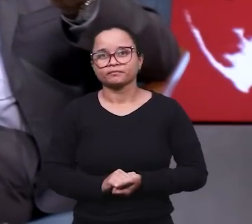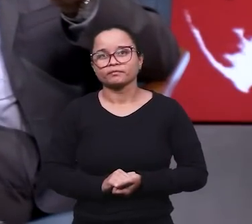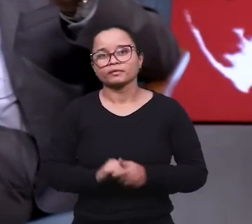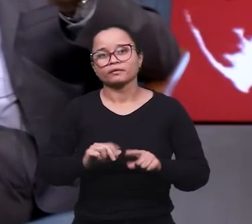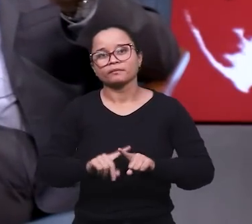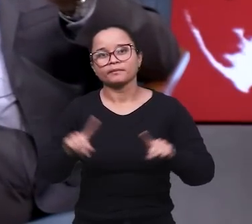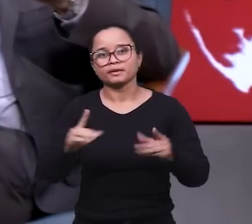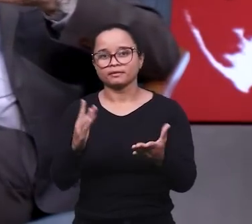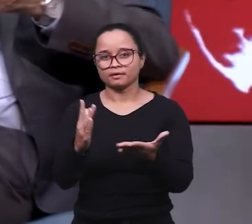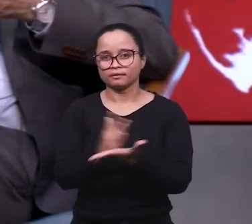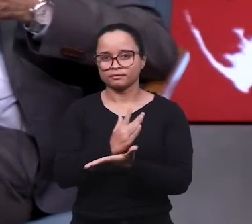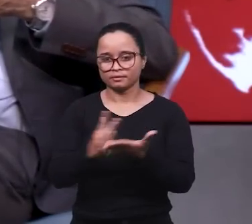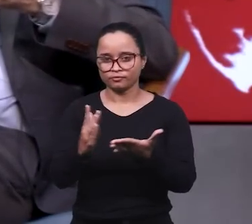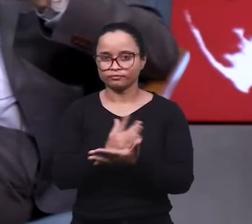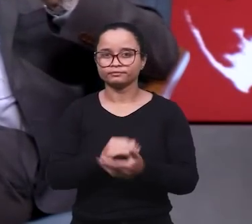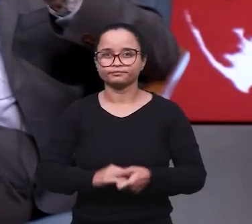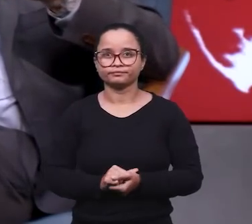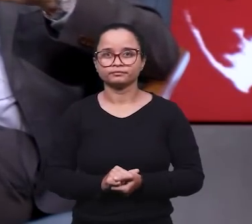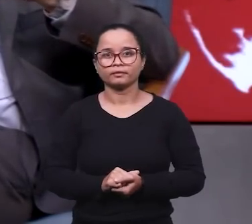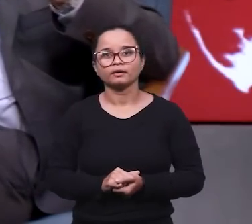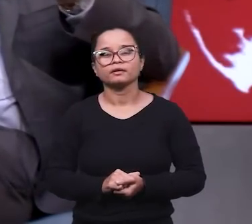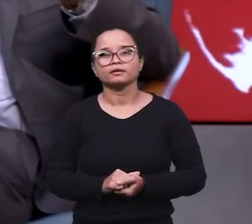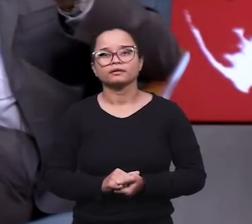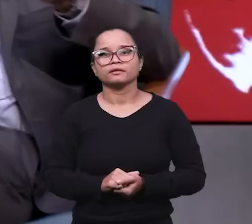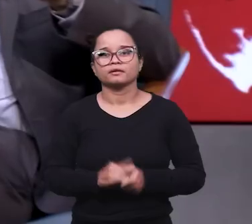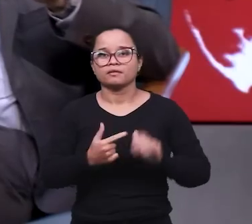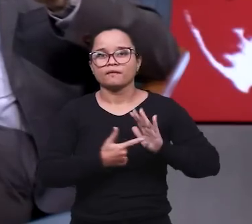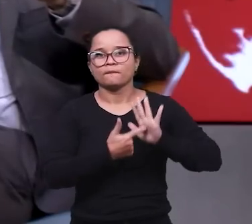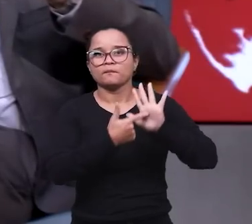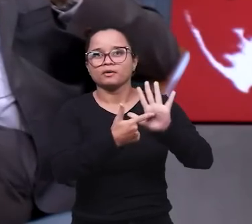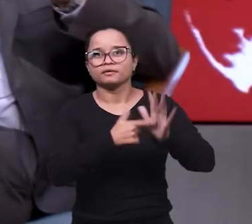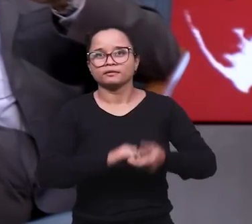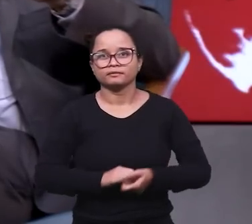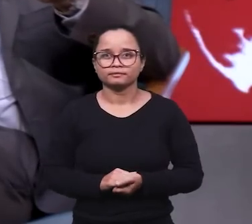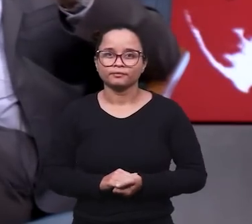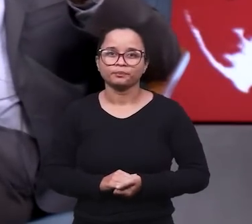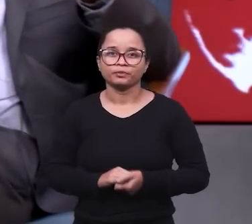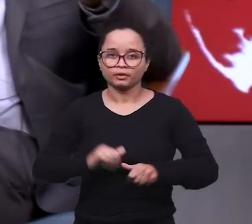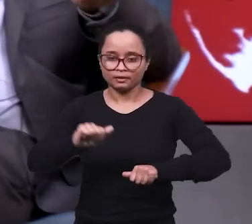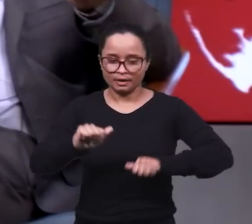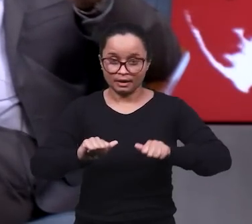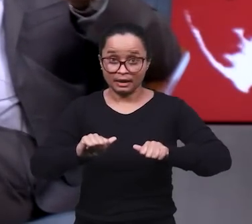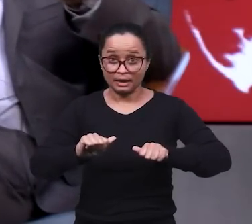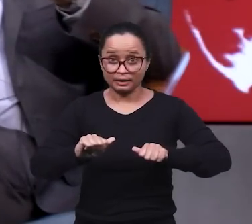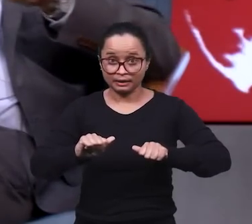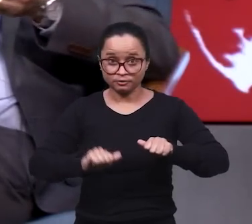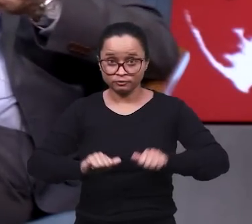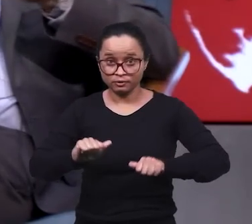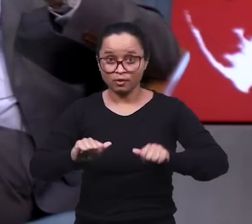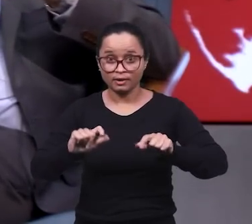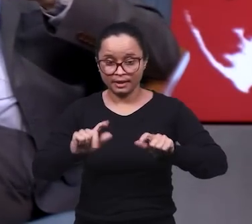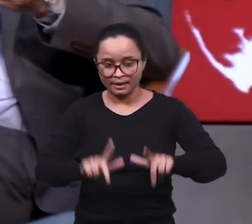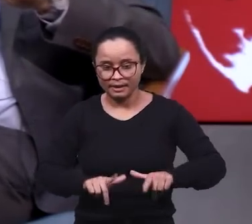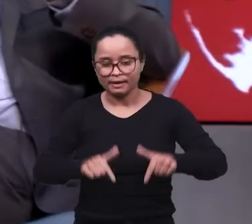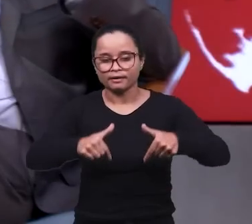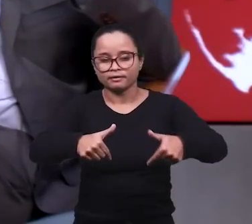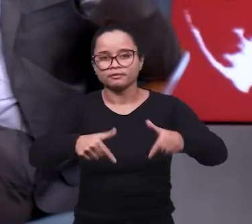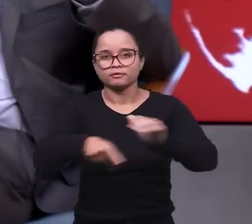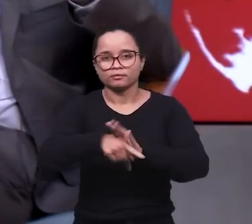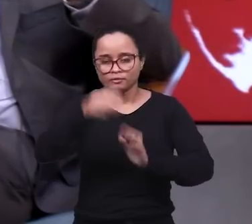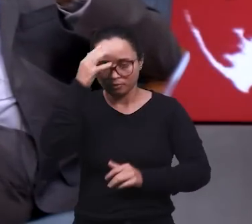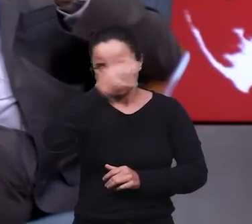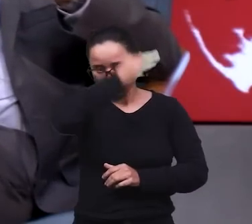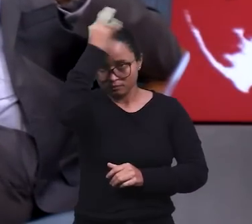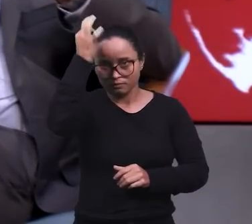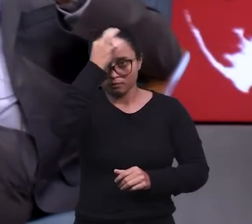Apóstolos, mas alguns dizem ou diziam que devia ser chamado Atos do Espírito Santo, porque na verdade é uma